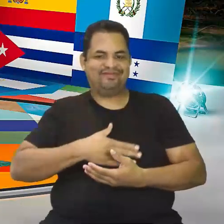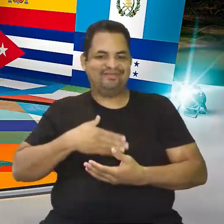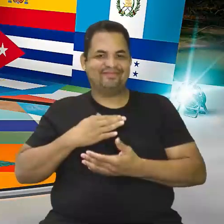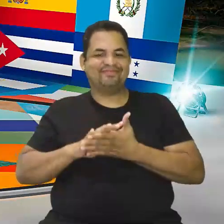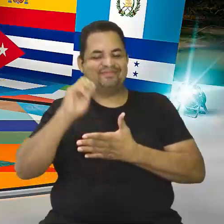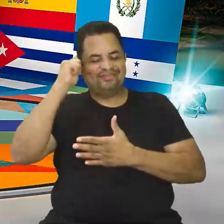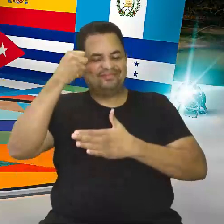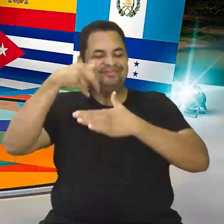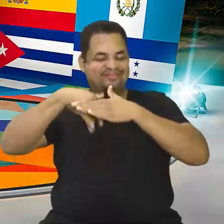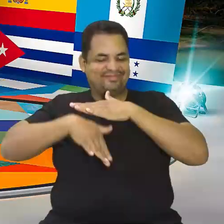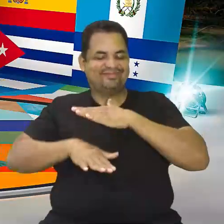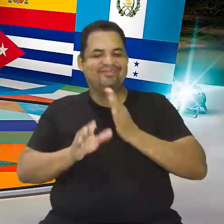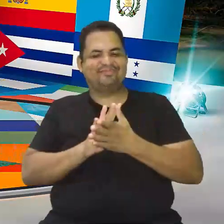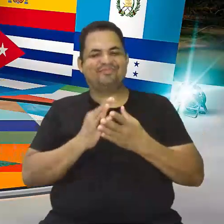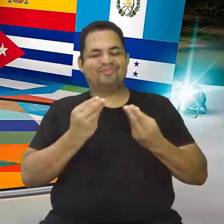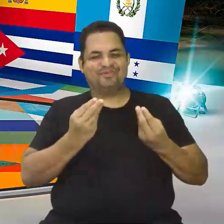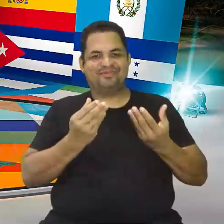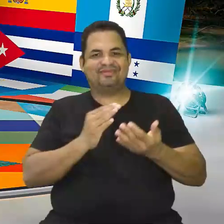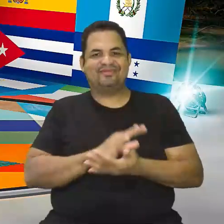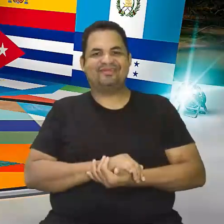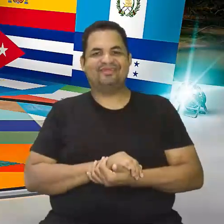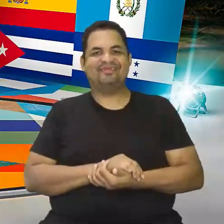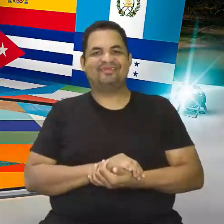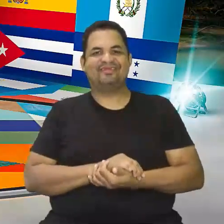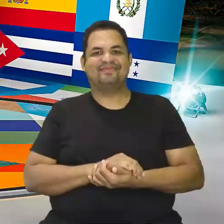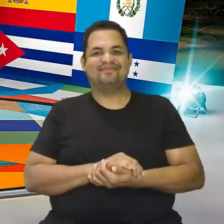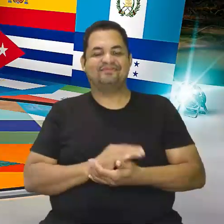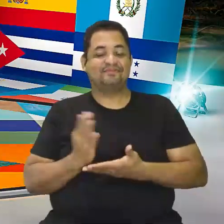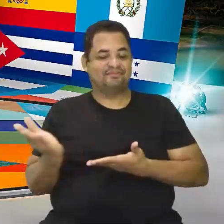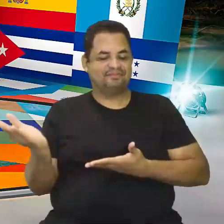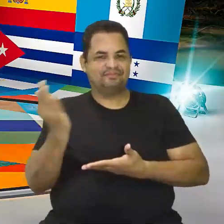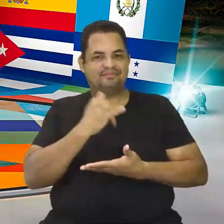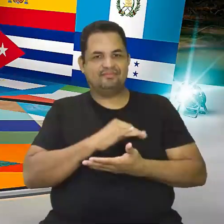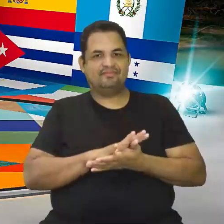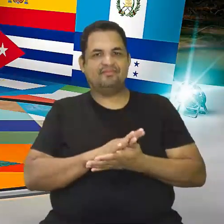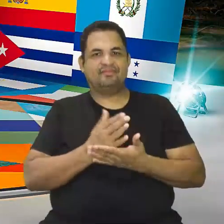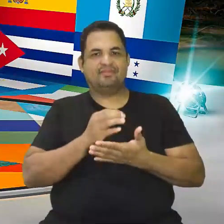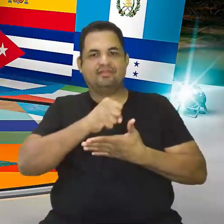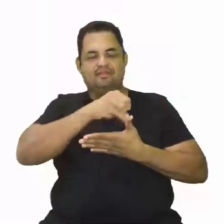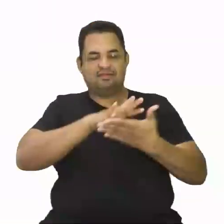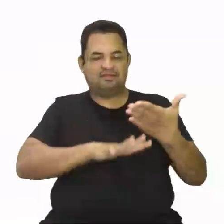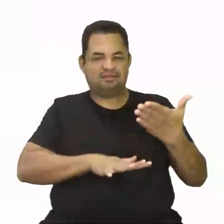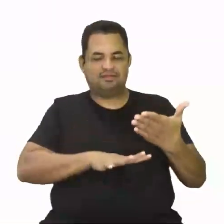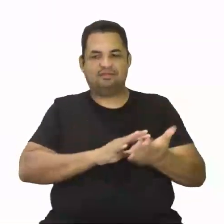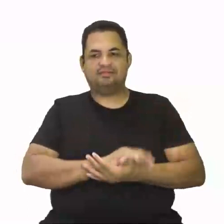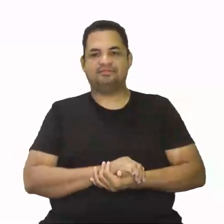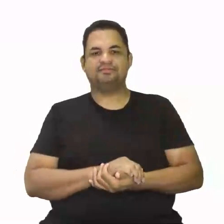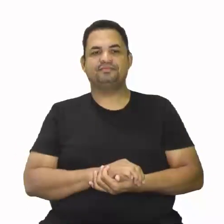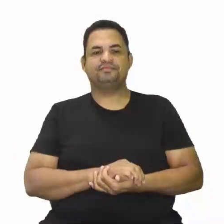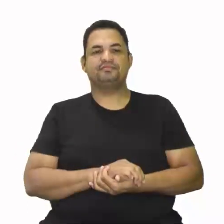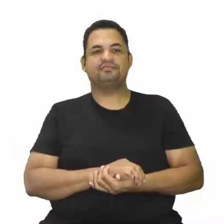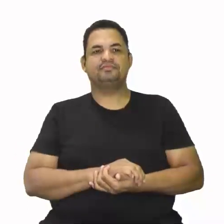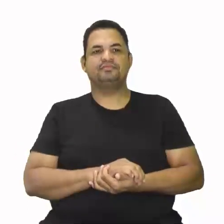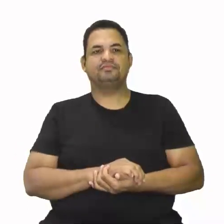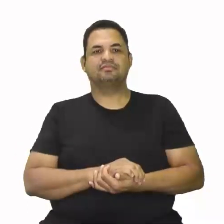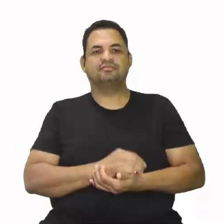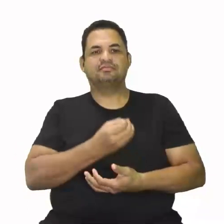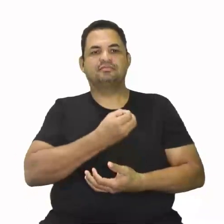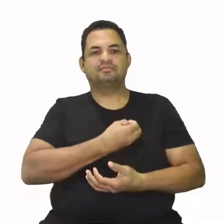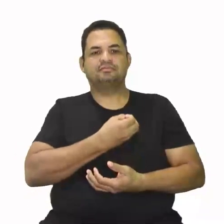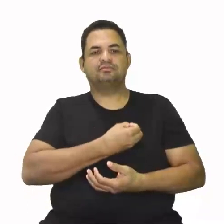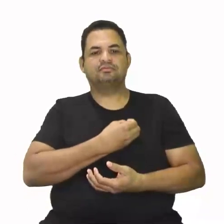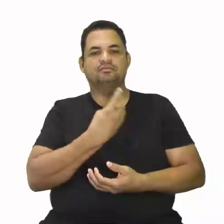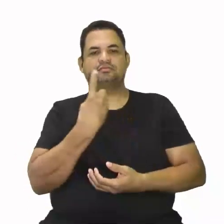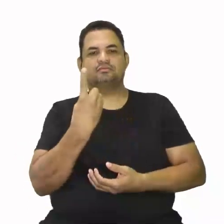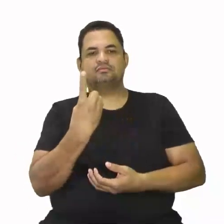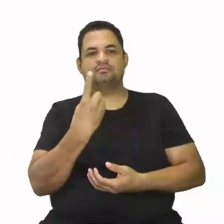demais. Então, sem muitas delongas, vamos lá para a nossa atividade. Na questão número